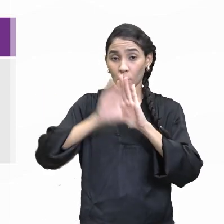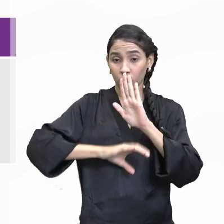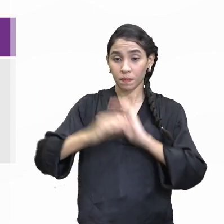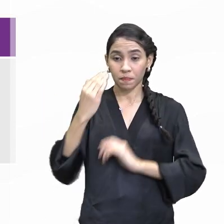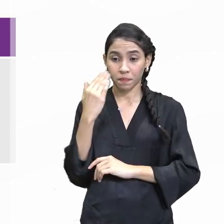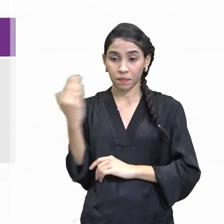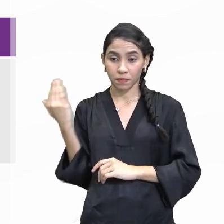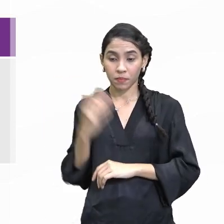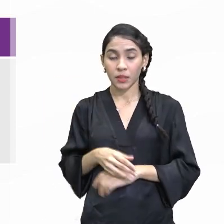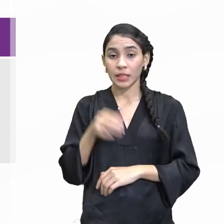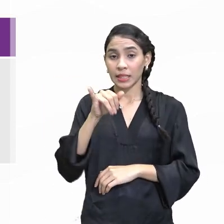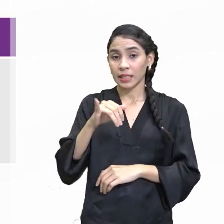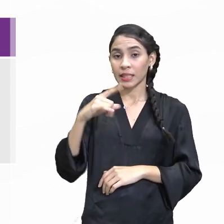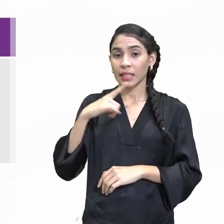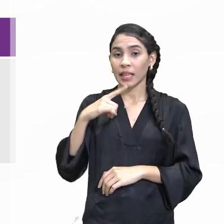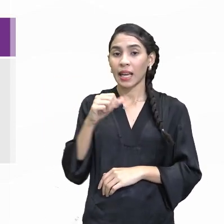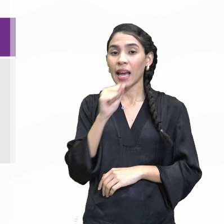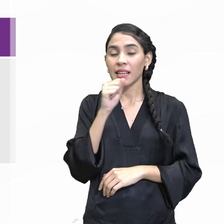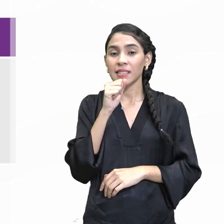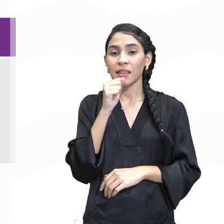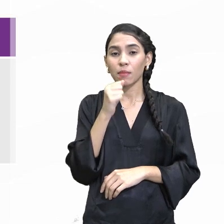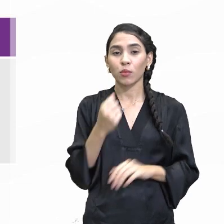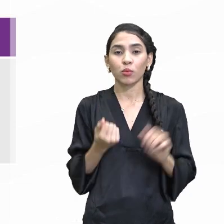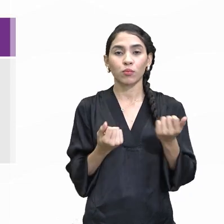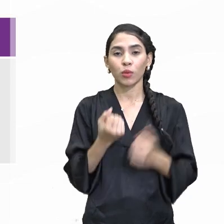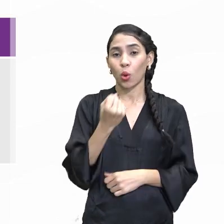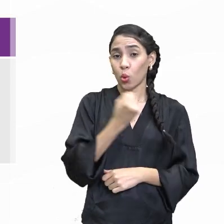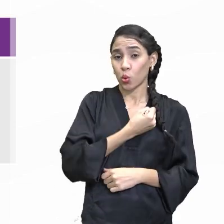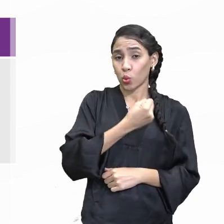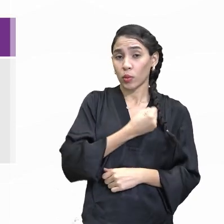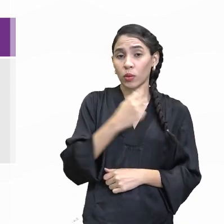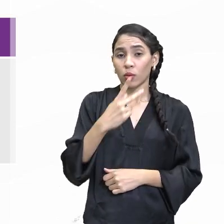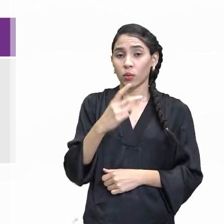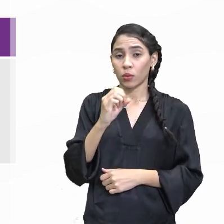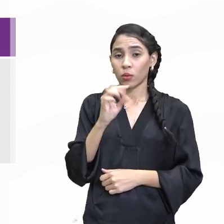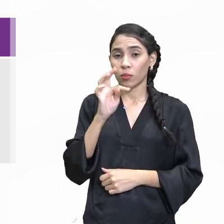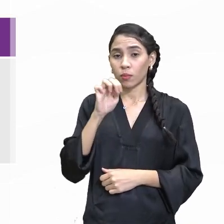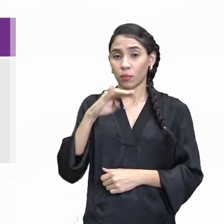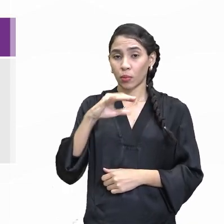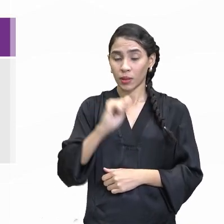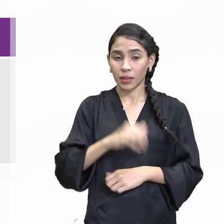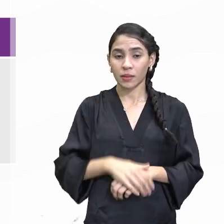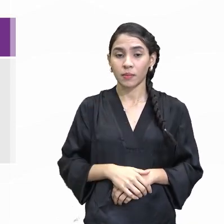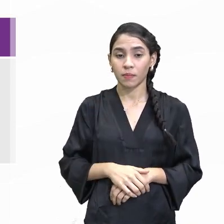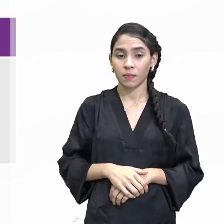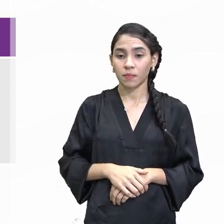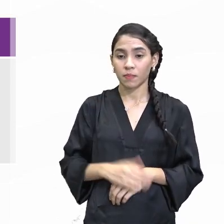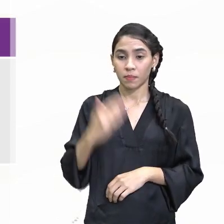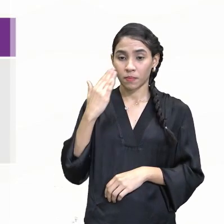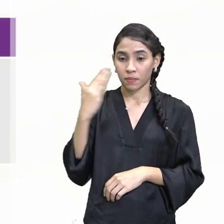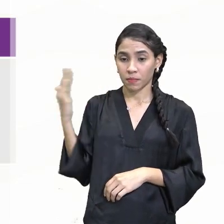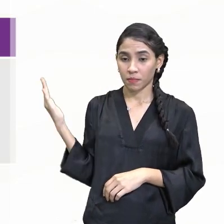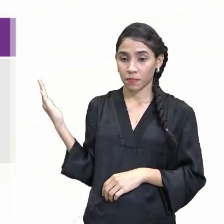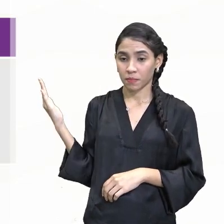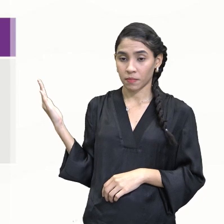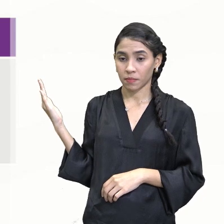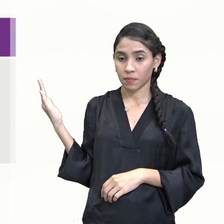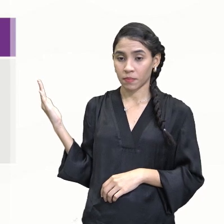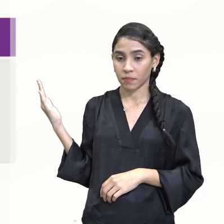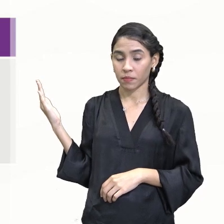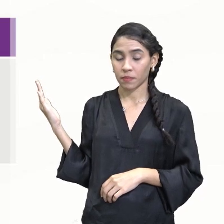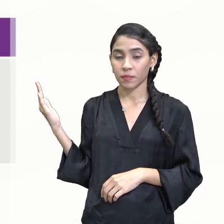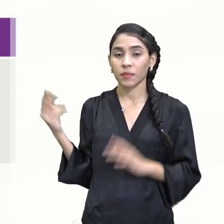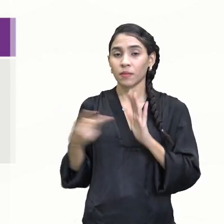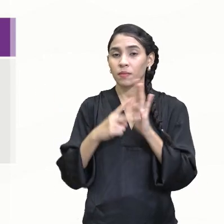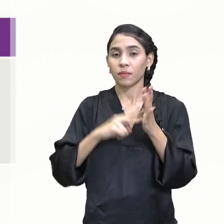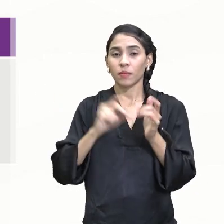nós temos uma potência, eu quero que vocês observem apenas aqui, ó. Se nós temos uma potência,